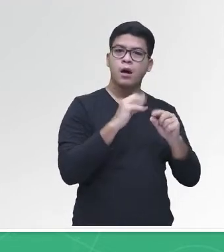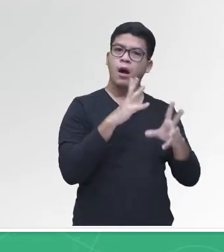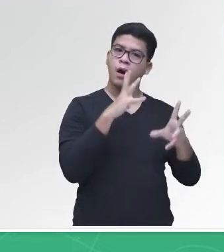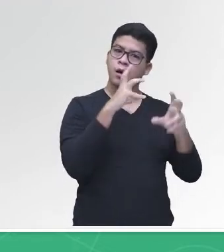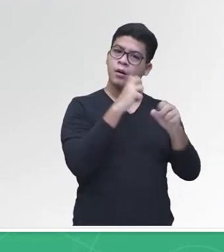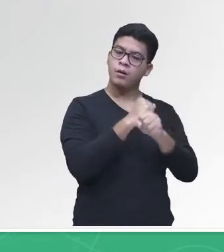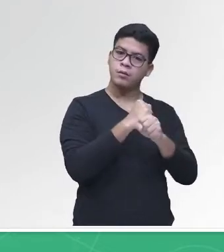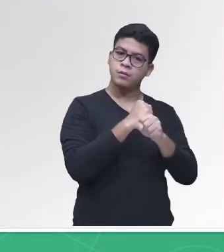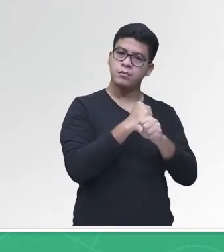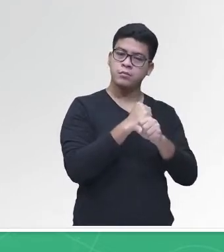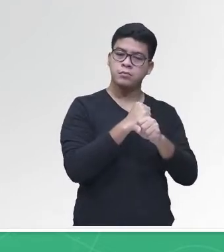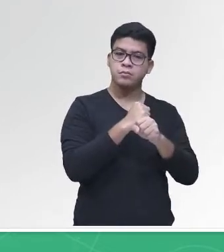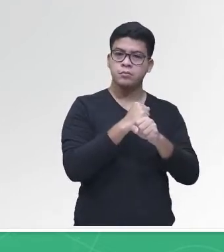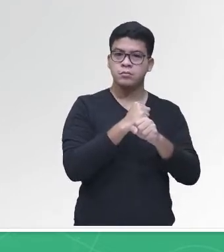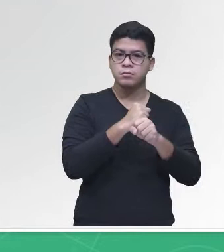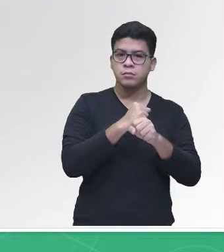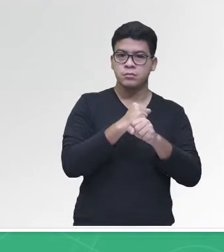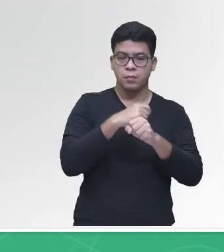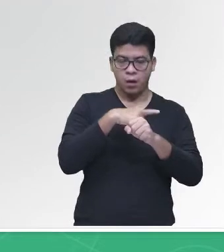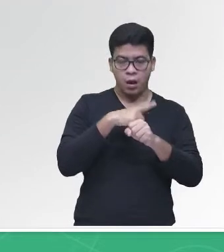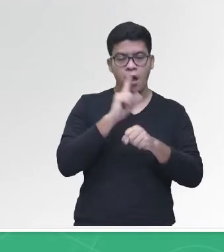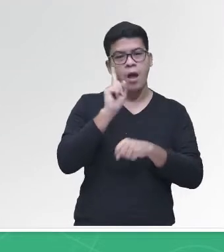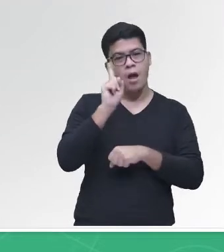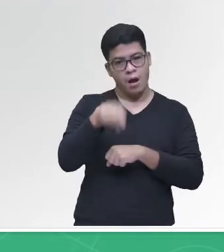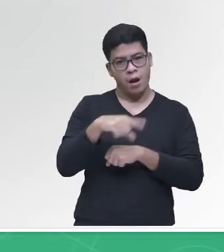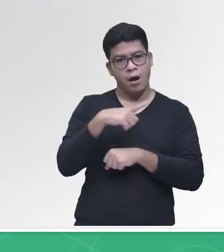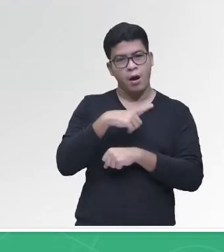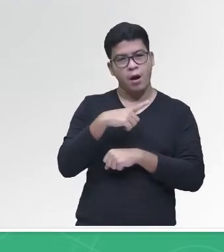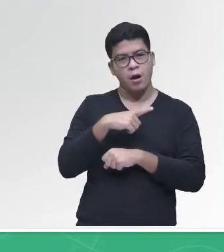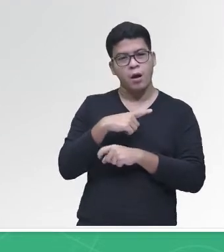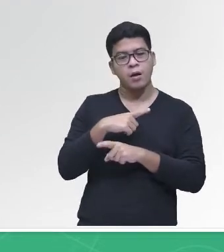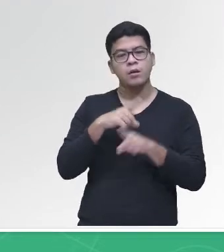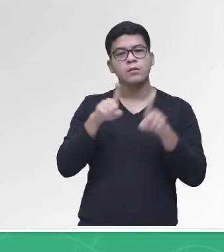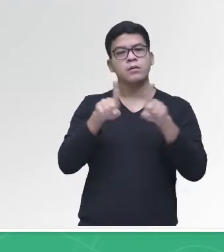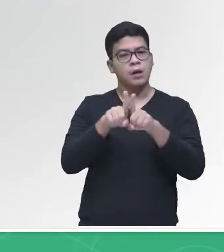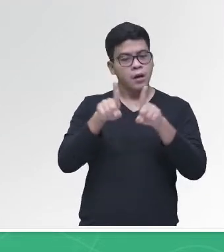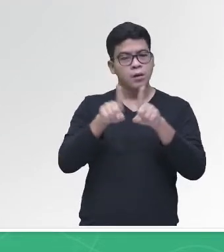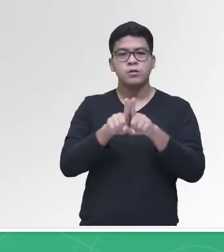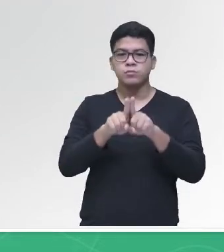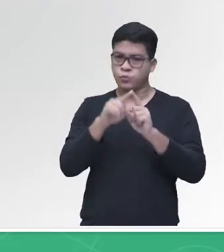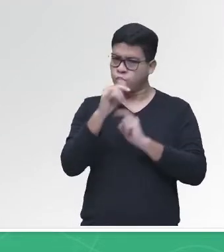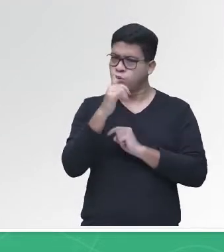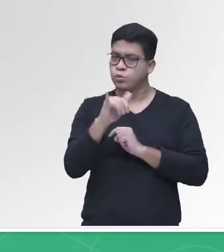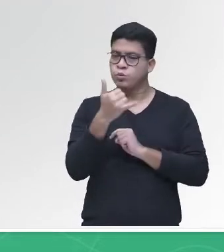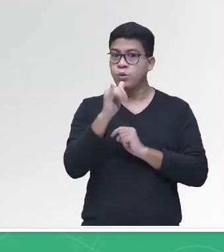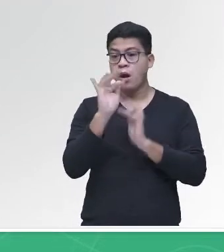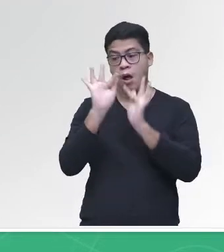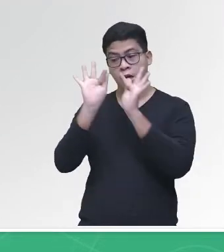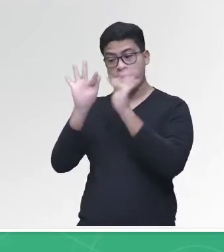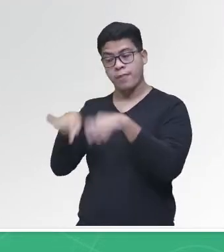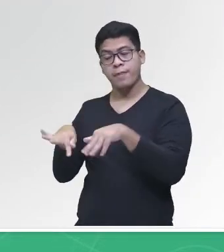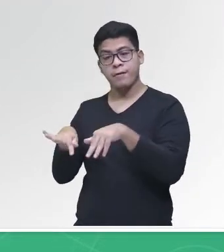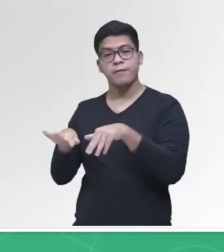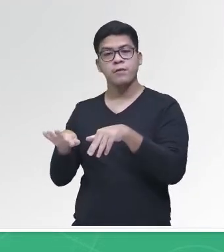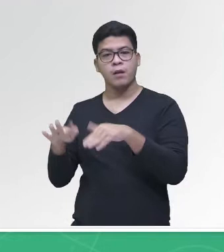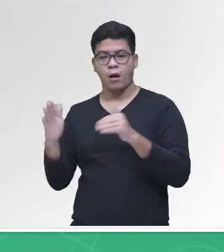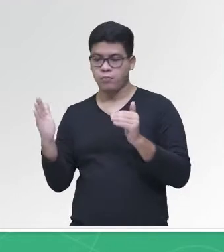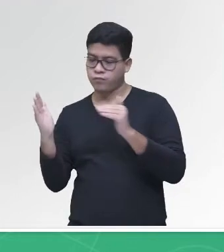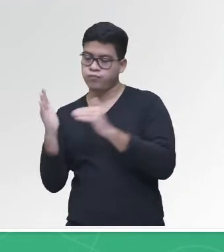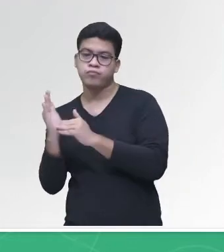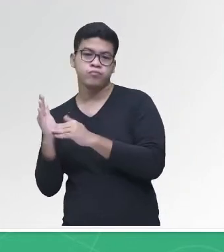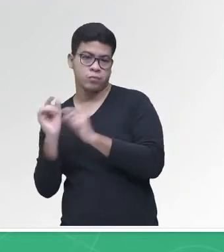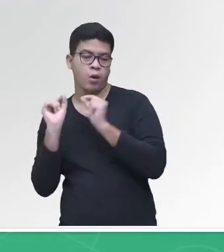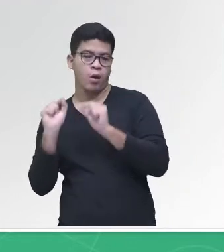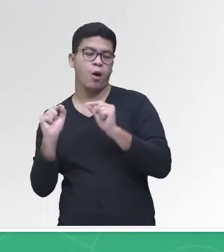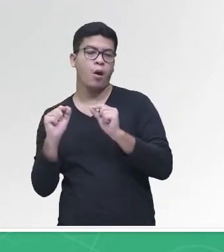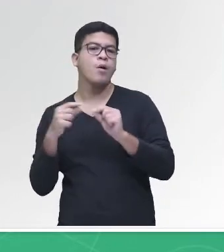à soma algébrica da quantidade de carga elétrica no final do processo. Significa